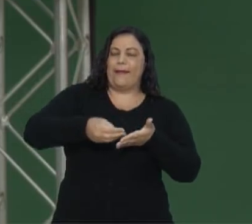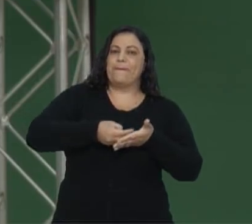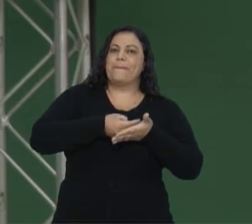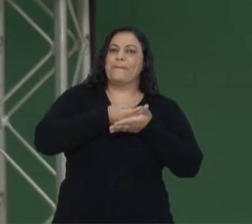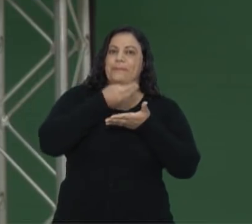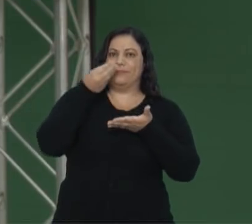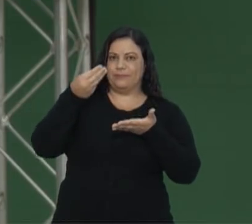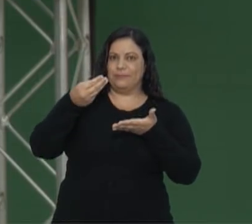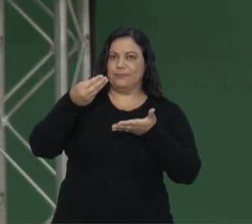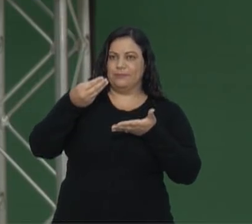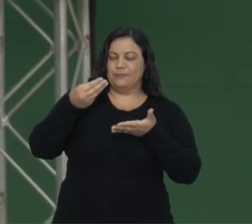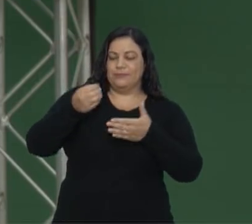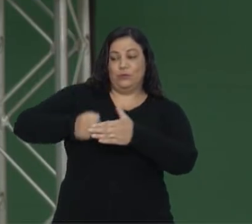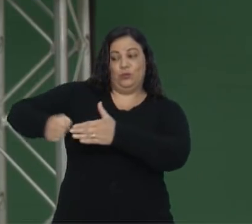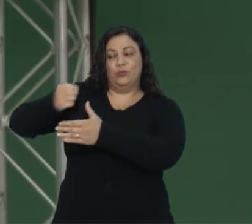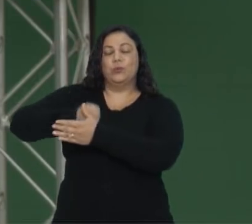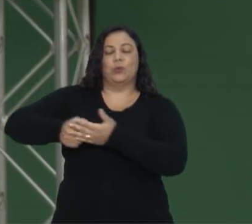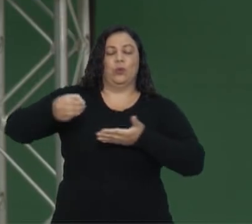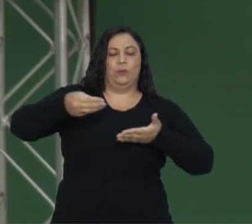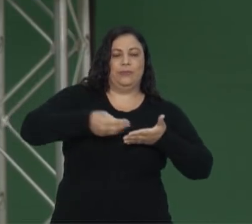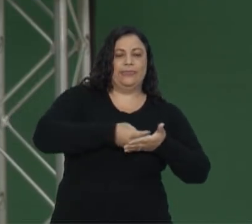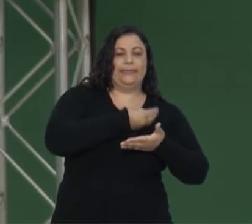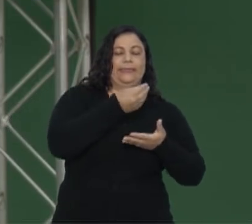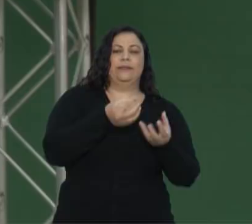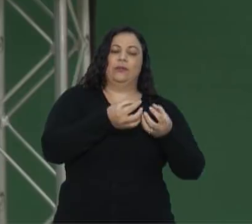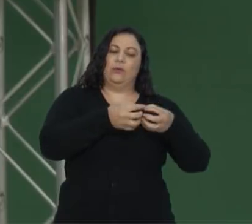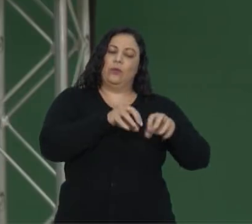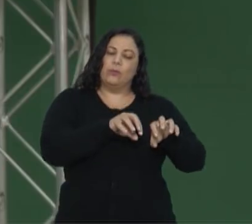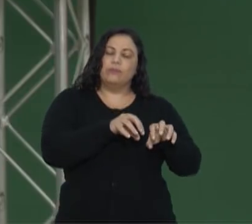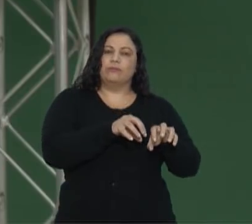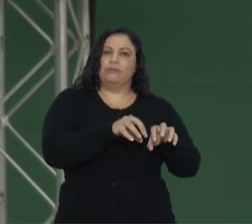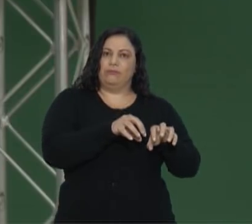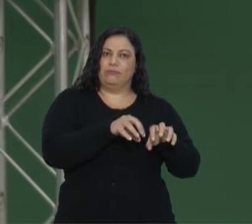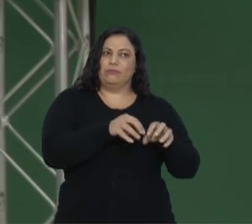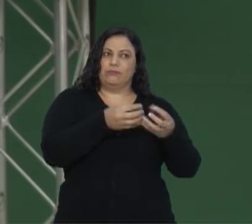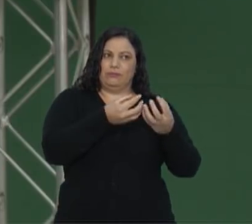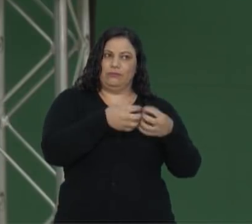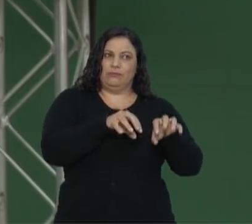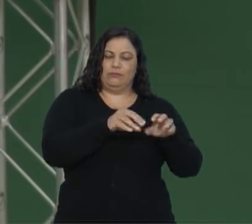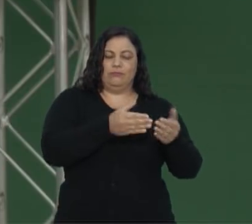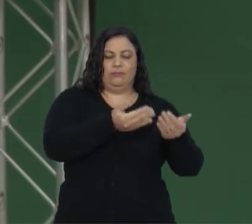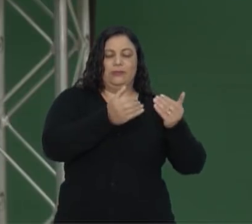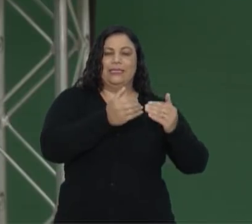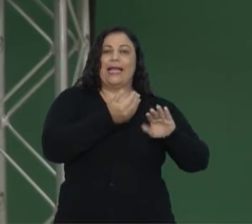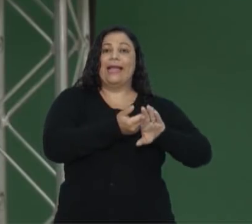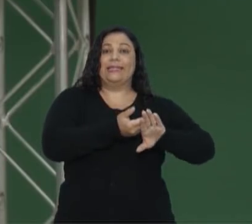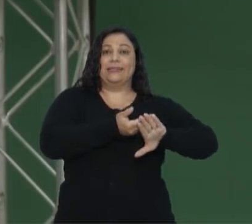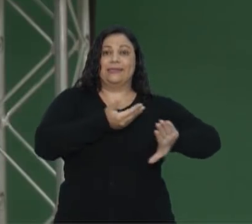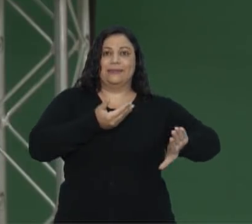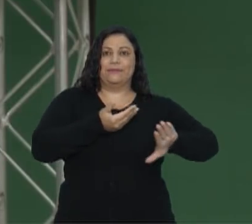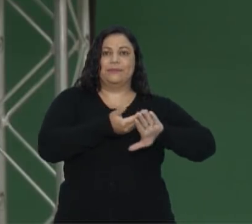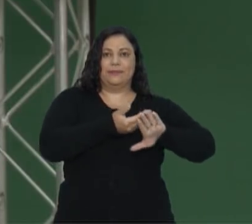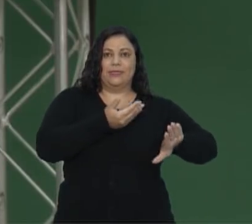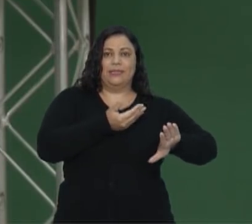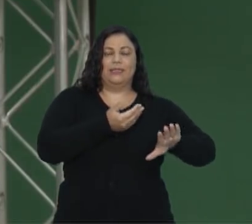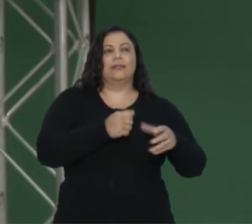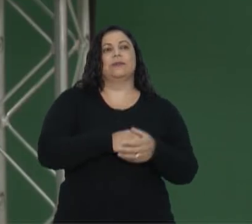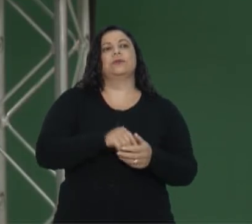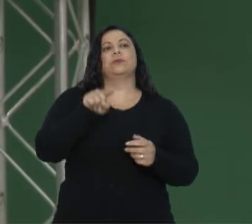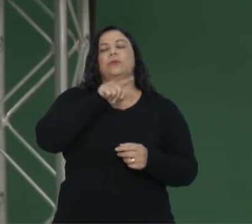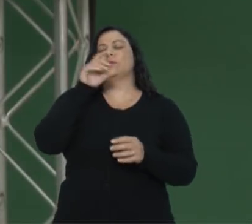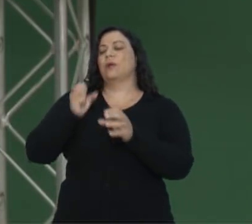bolo. As gemas, as claras, então eu estou utilizando os ovos,